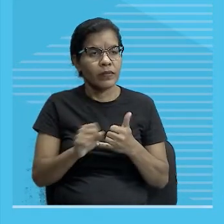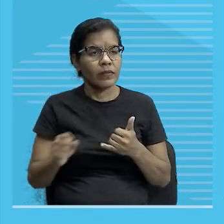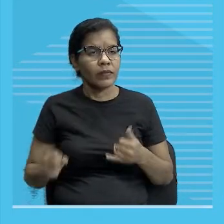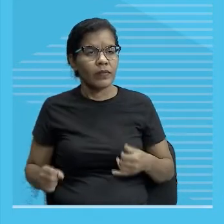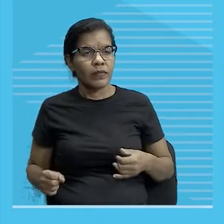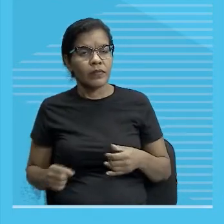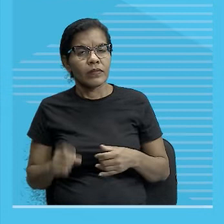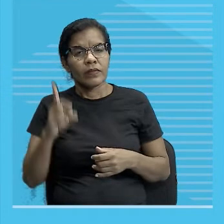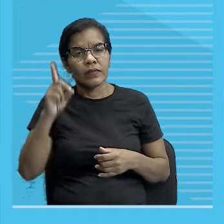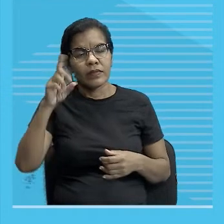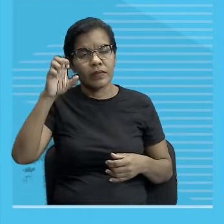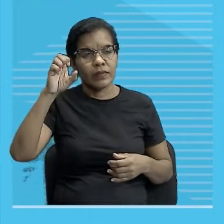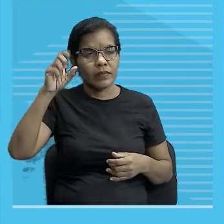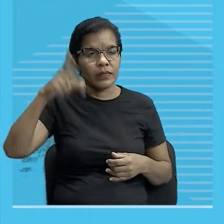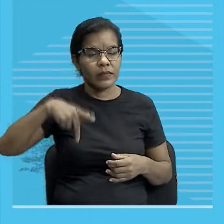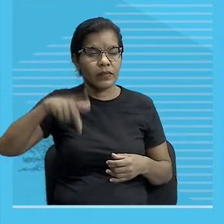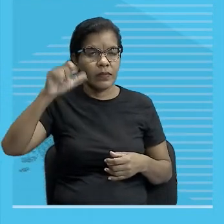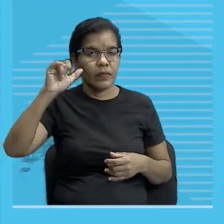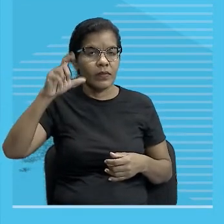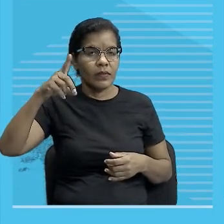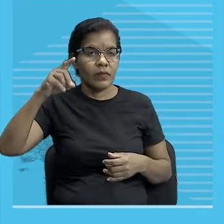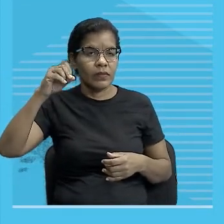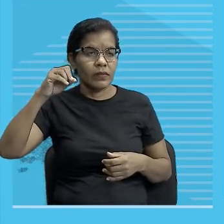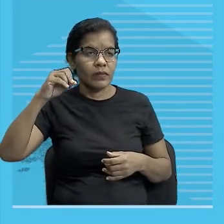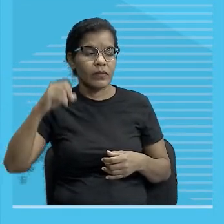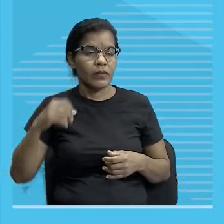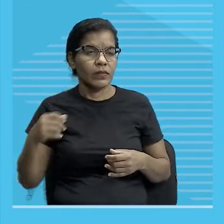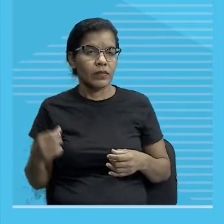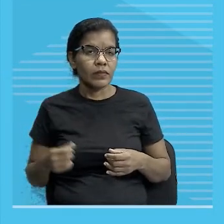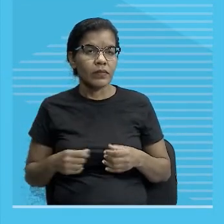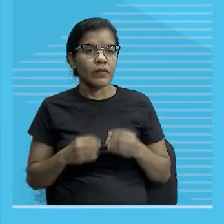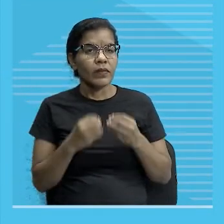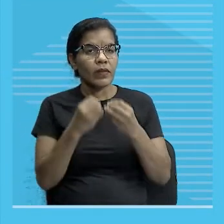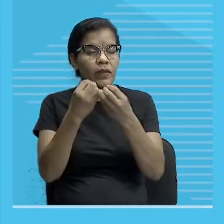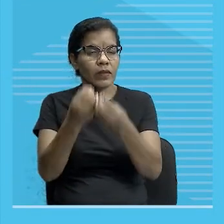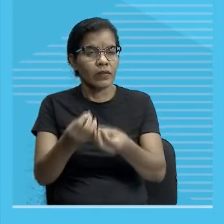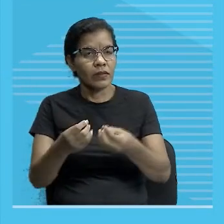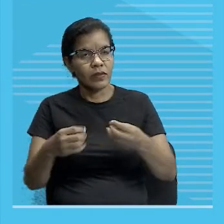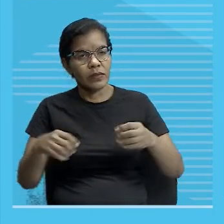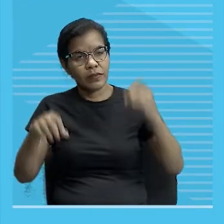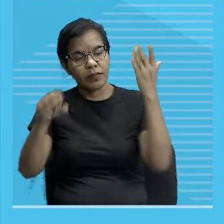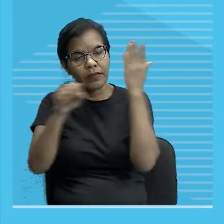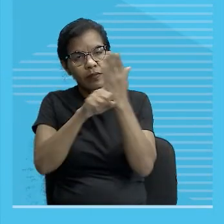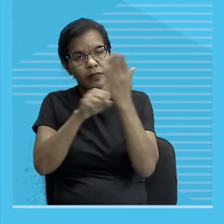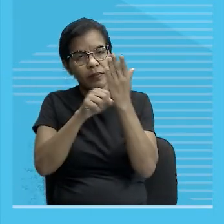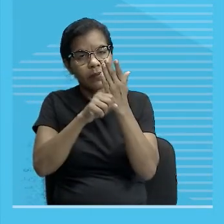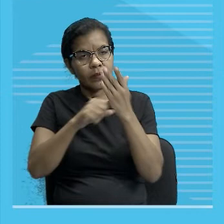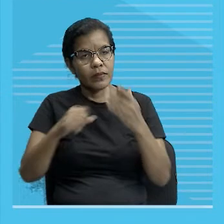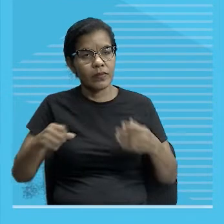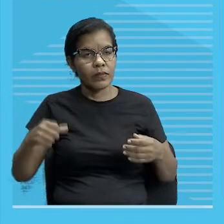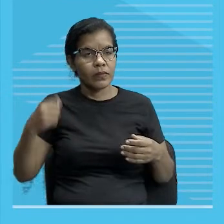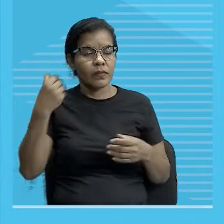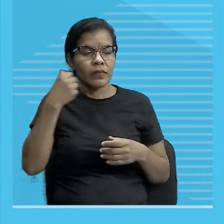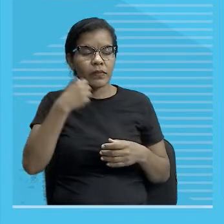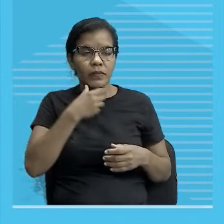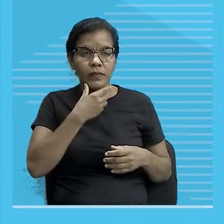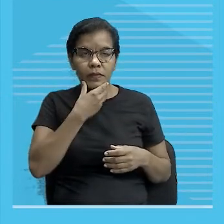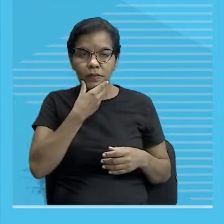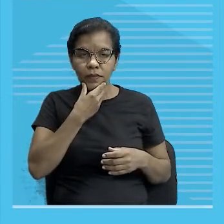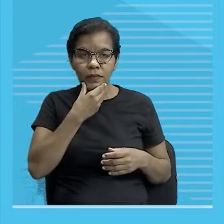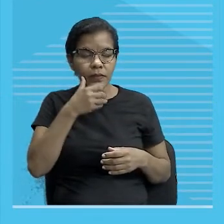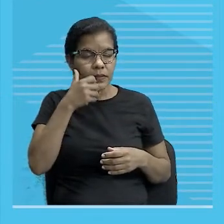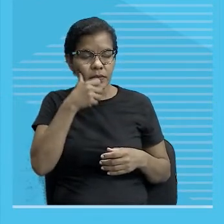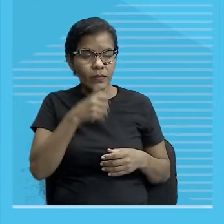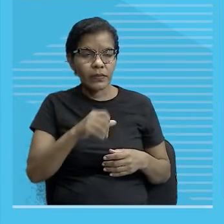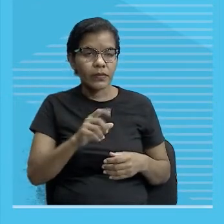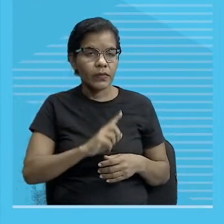que, embora feminino, não esteja no contexto especificado? Eu vou deduzir que não é possível contrair esta preposição